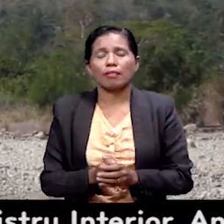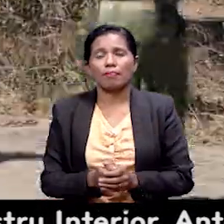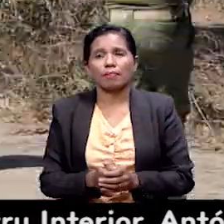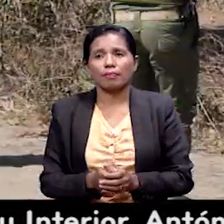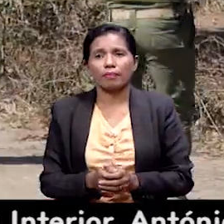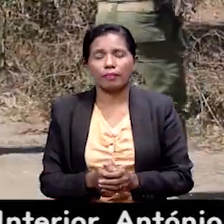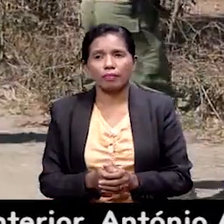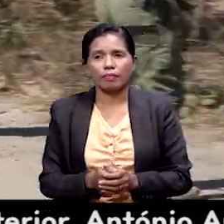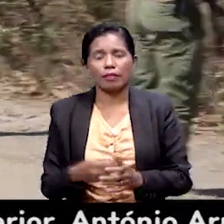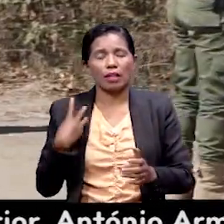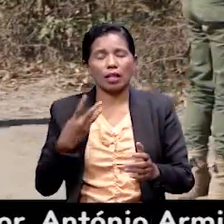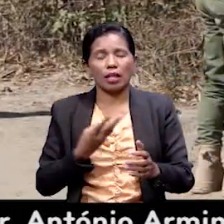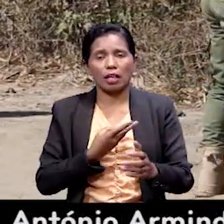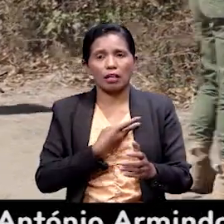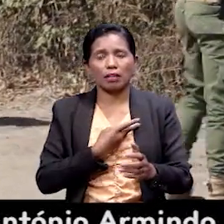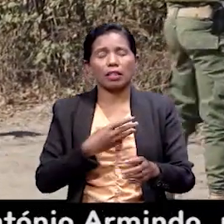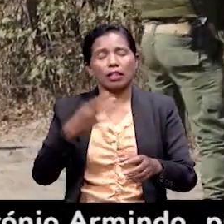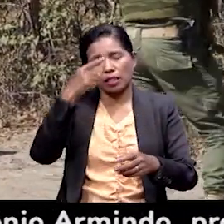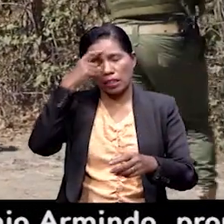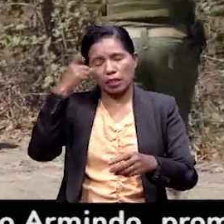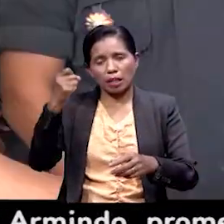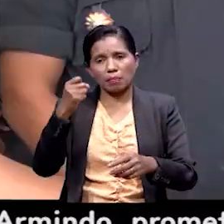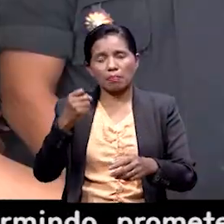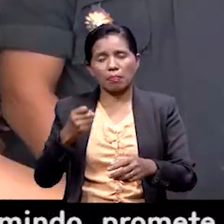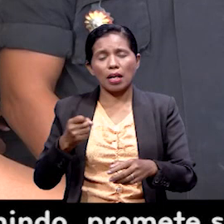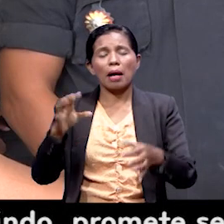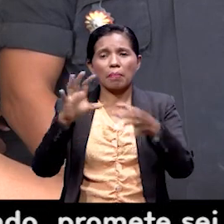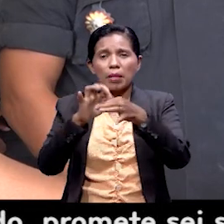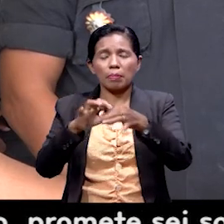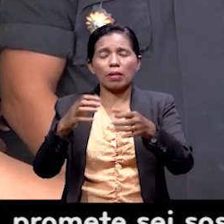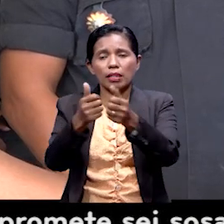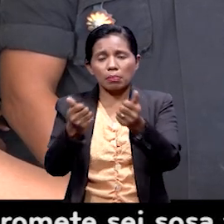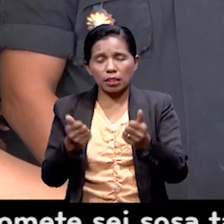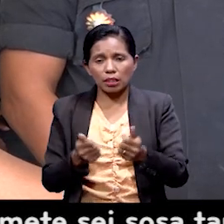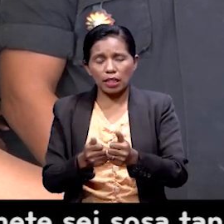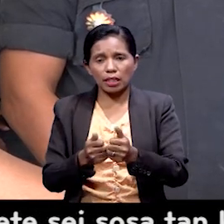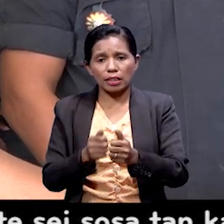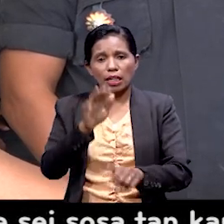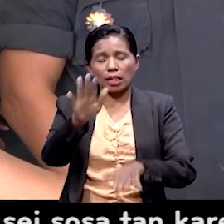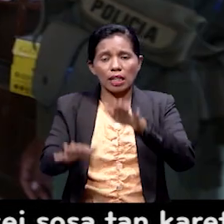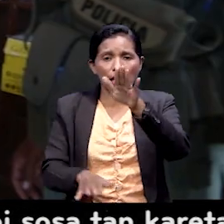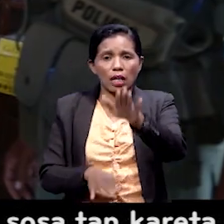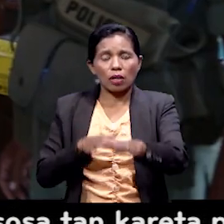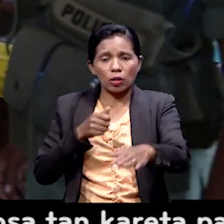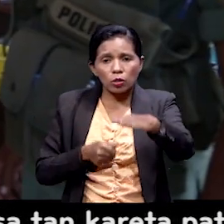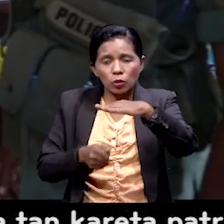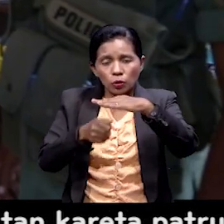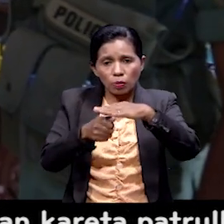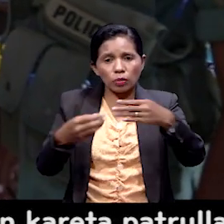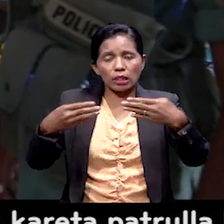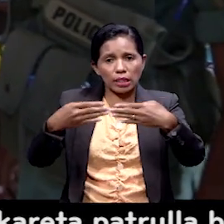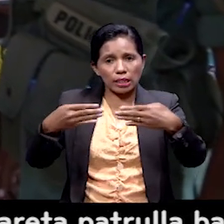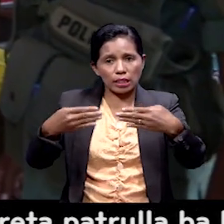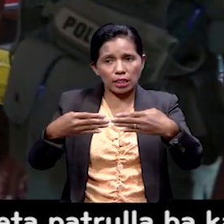koe halo kaptura saun tamba membro artemarsiál nebe maka liu sifatine ba sira hahu kaptura duni. Sedang neng